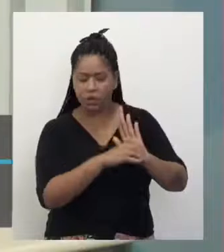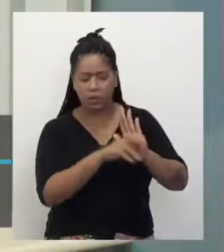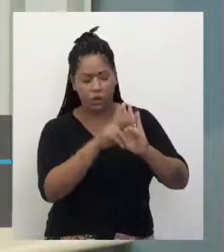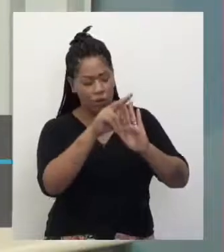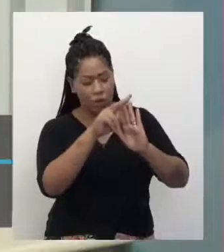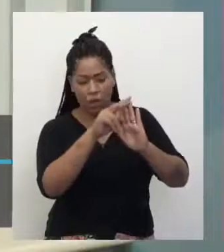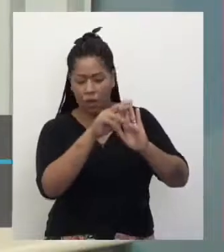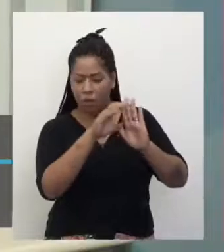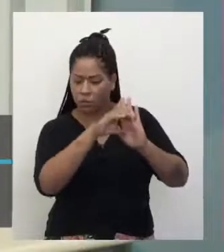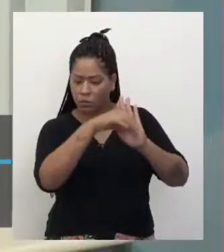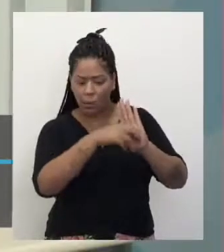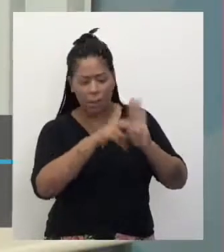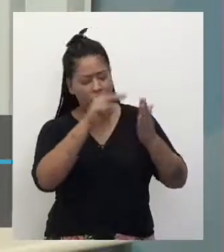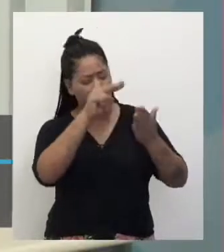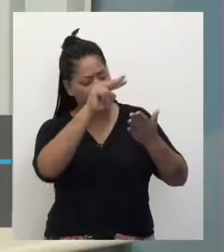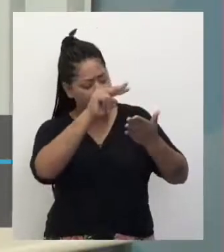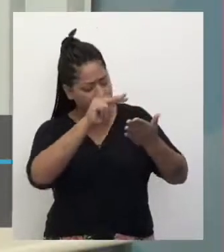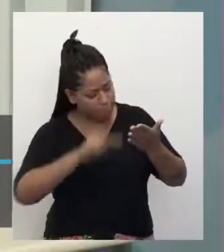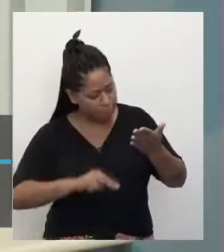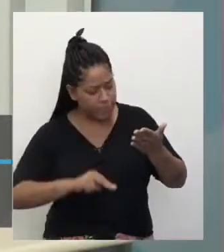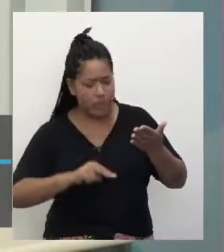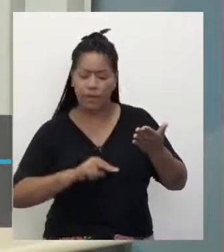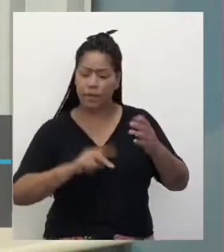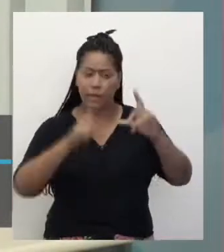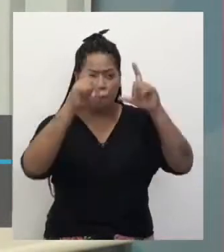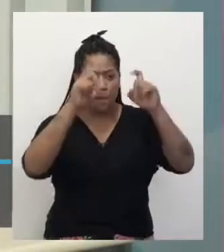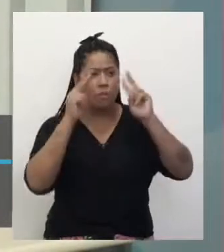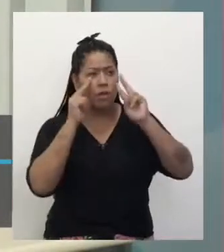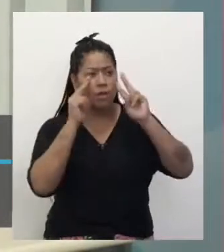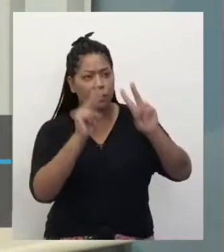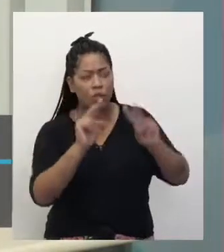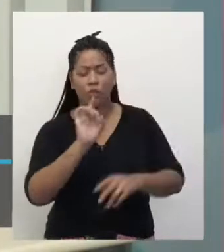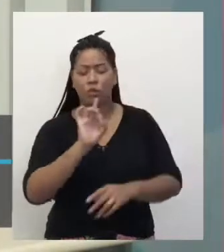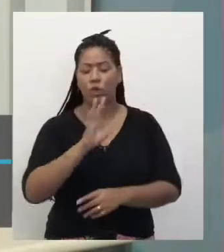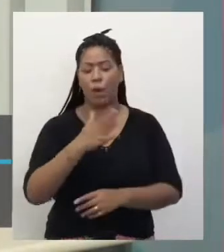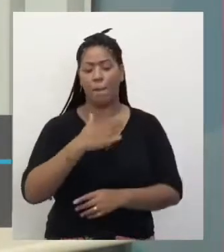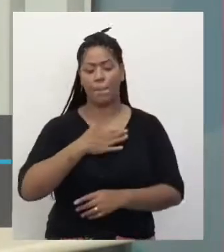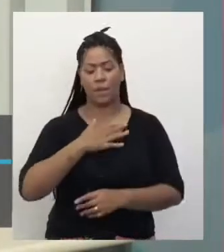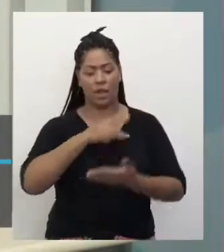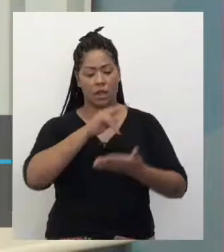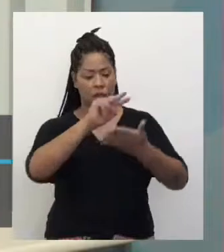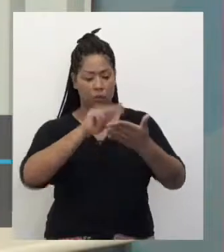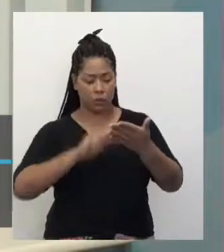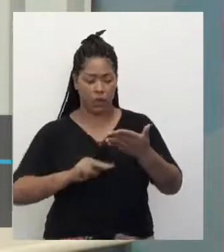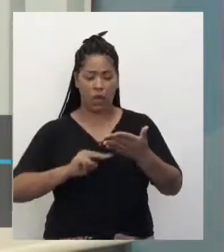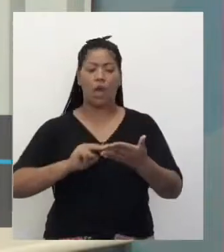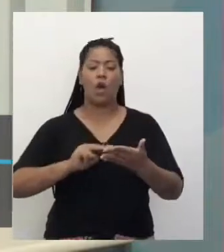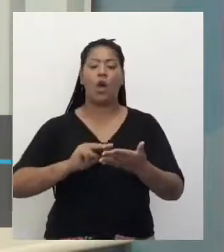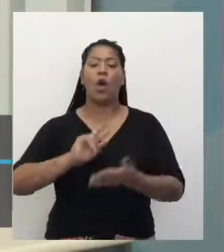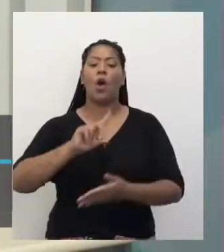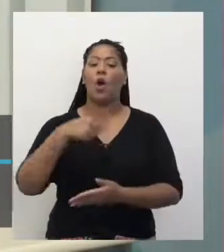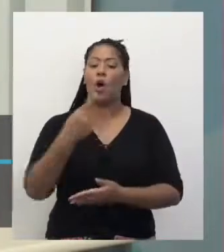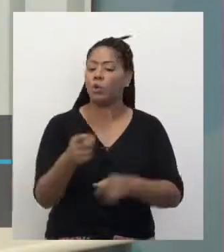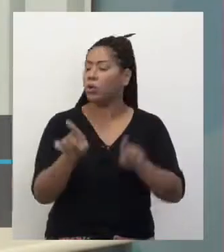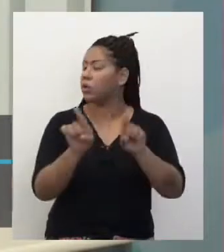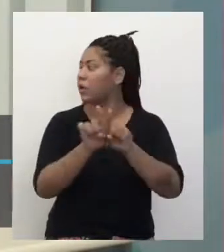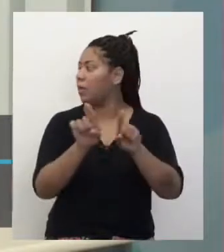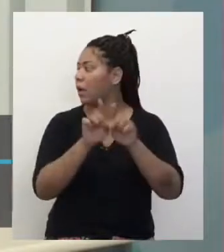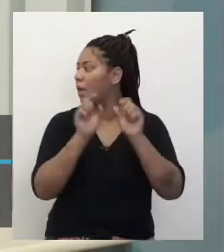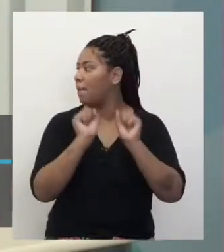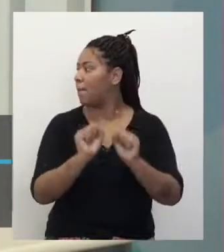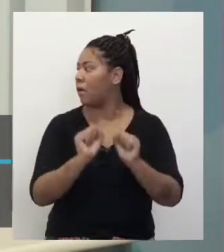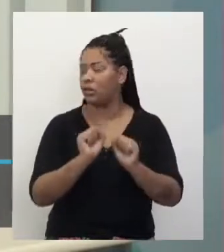fazer a leitura do mundo. Então, não vou colocar só a minha leitura, então vamos fazer a leitura também por outros pontos de vista, e vocês também em